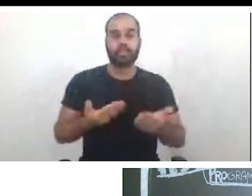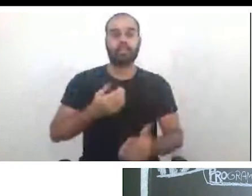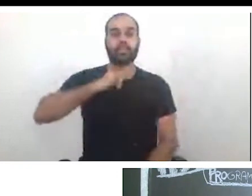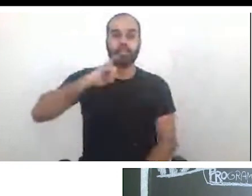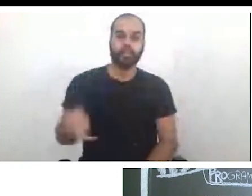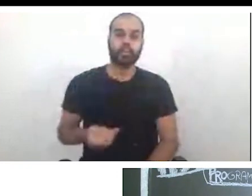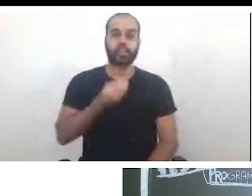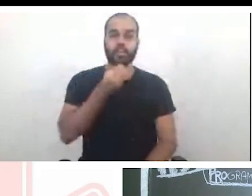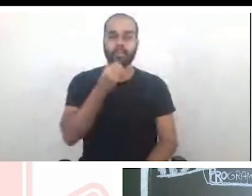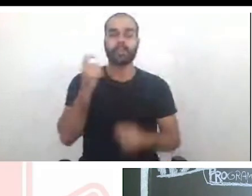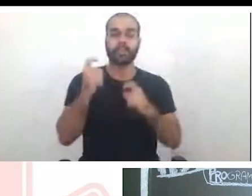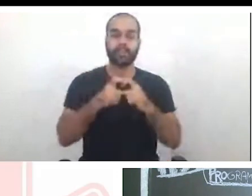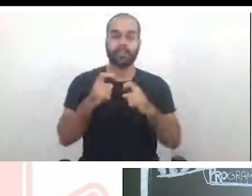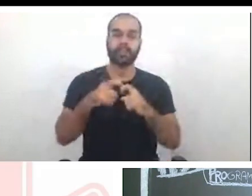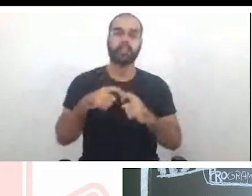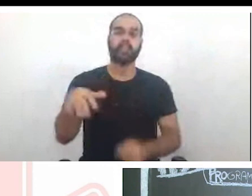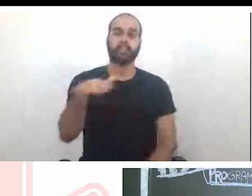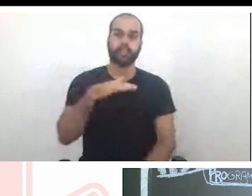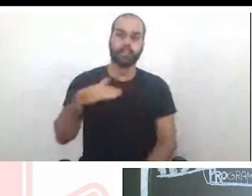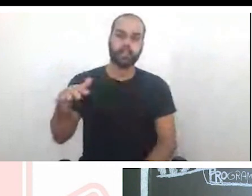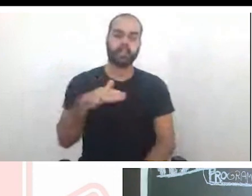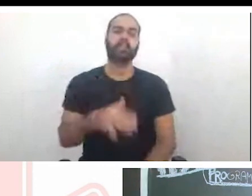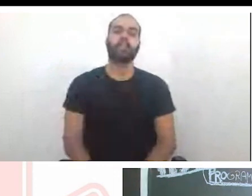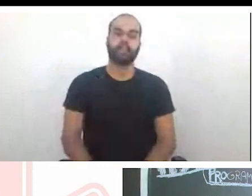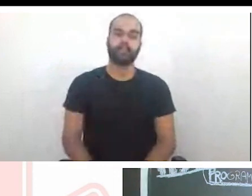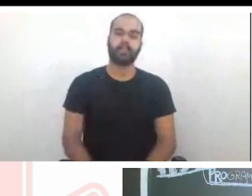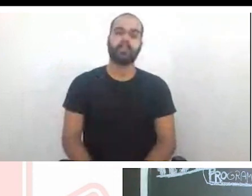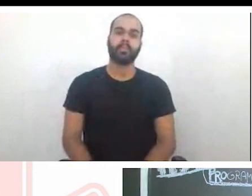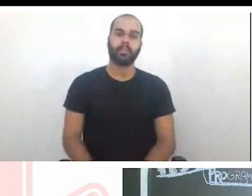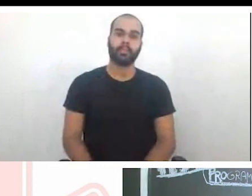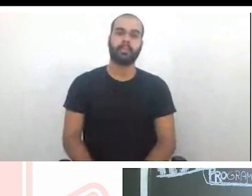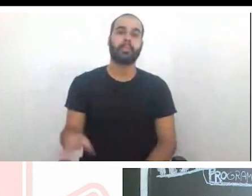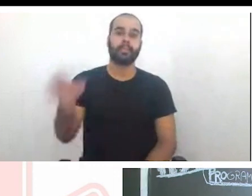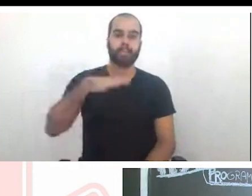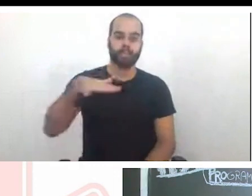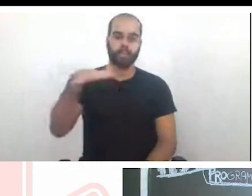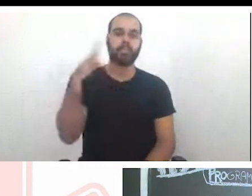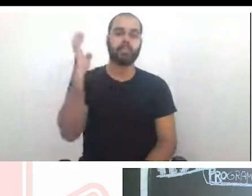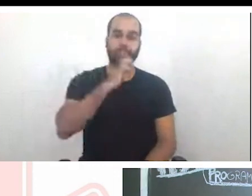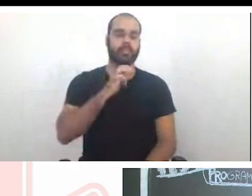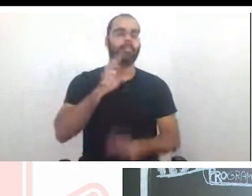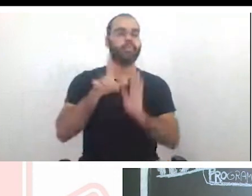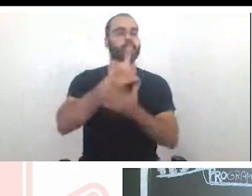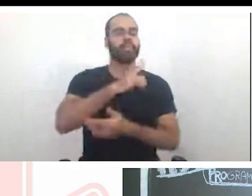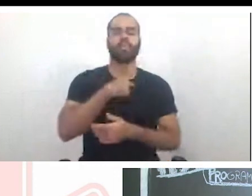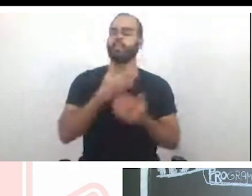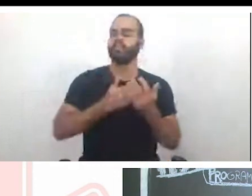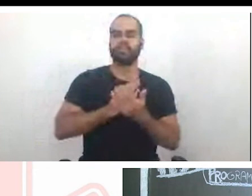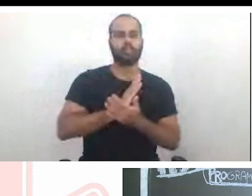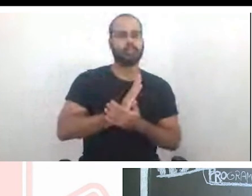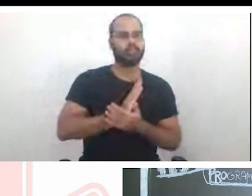foram colocados aí no meio da emergência e que não estão acostumados, porque muitos médicos de